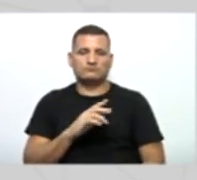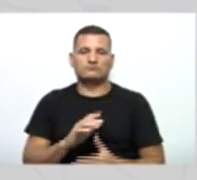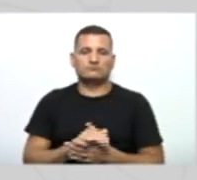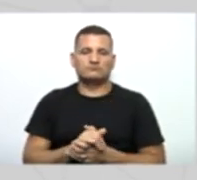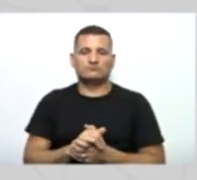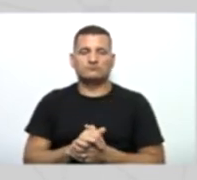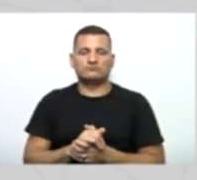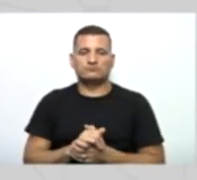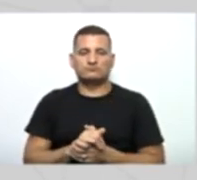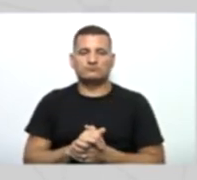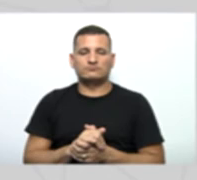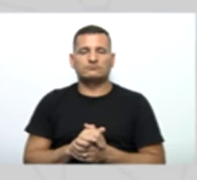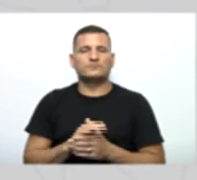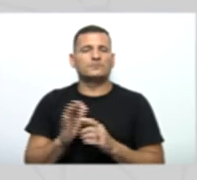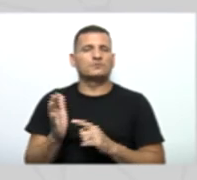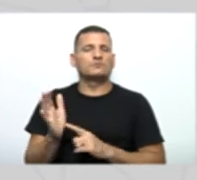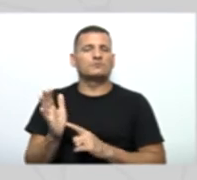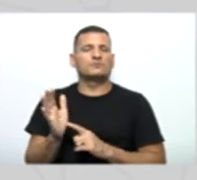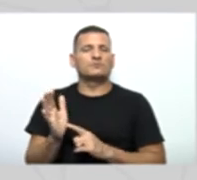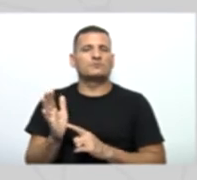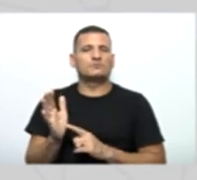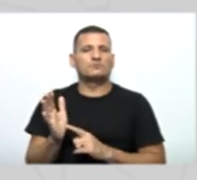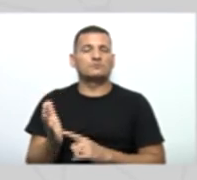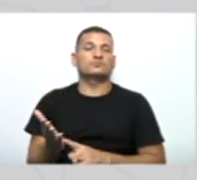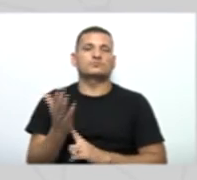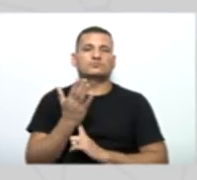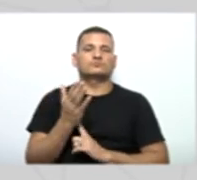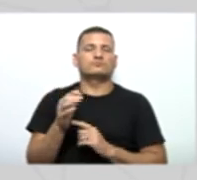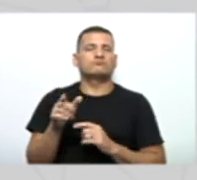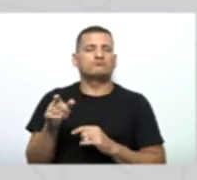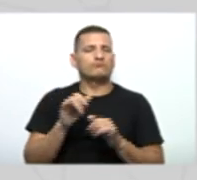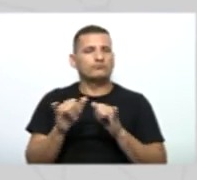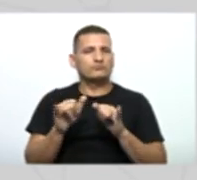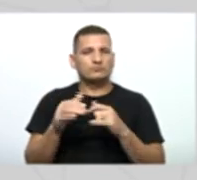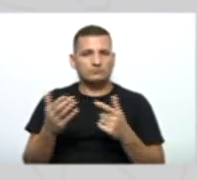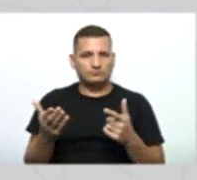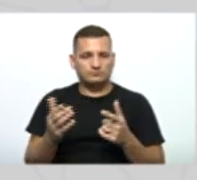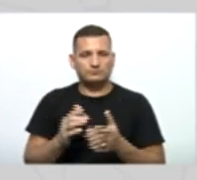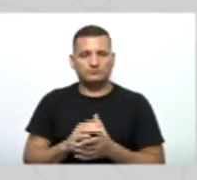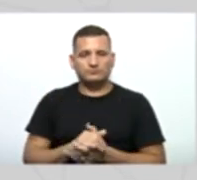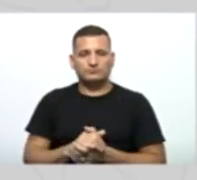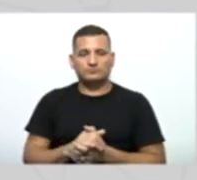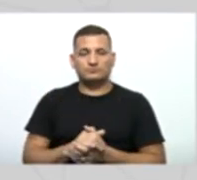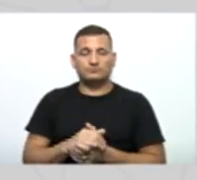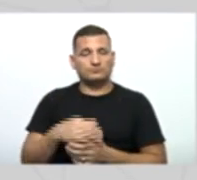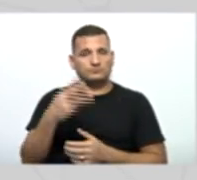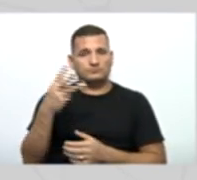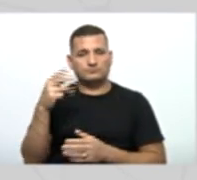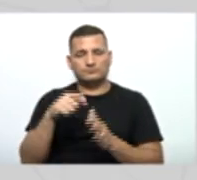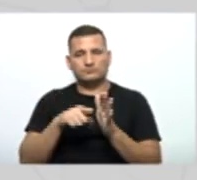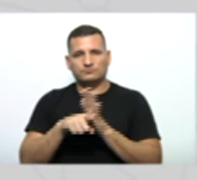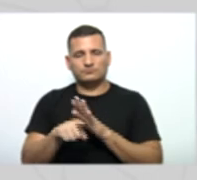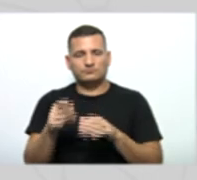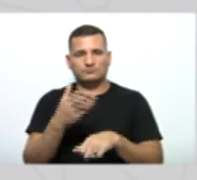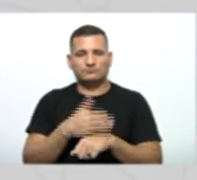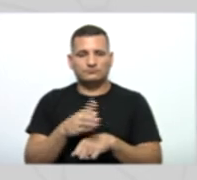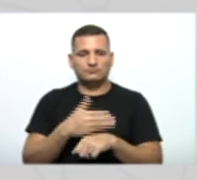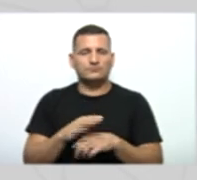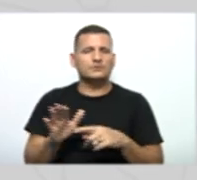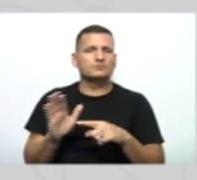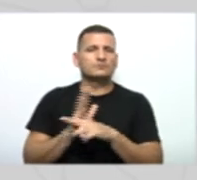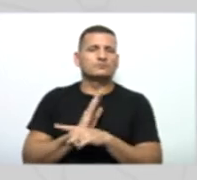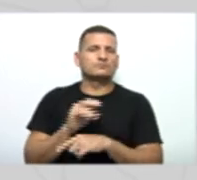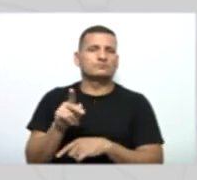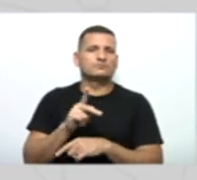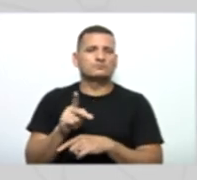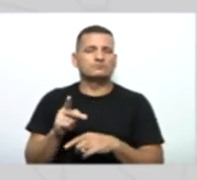mostrar quais eram essas informações. Beleza? Então era isso que a questão 3 prática estava pedindo. Professor Eduardo, alguém respondeu